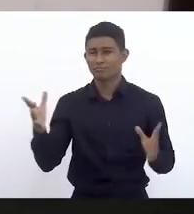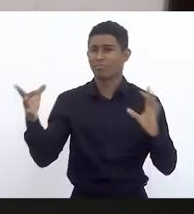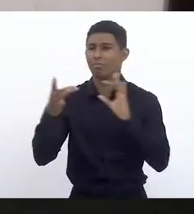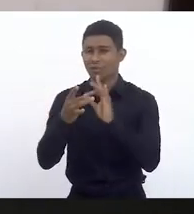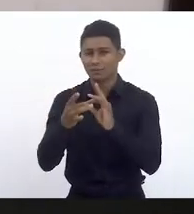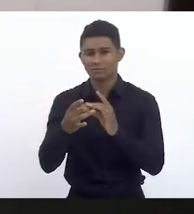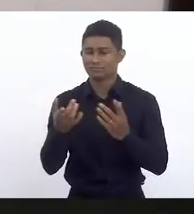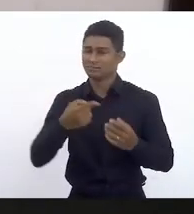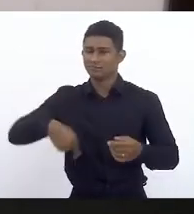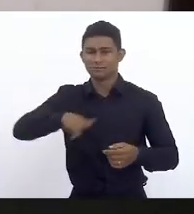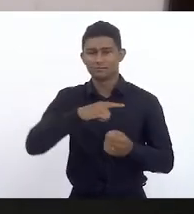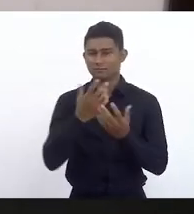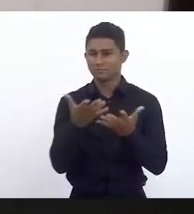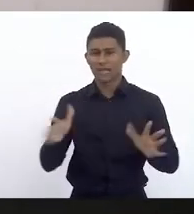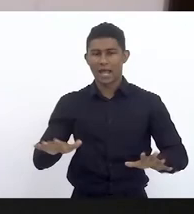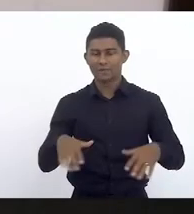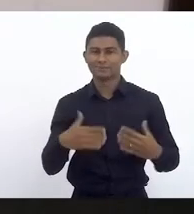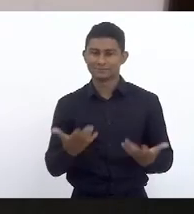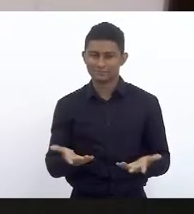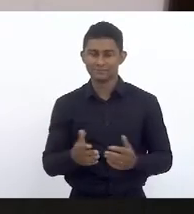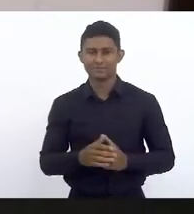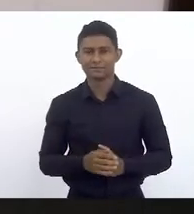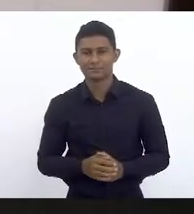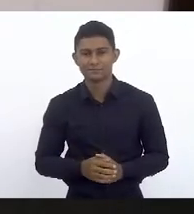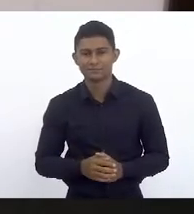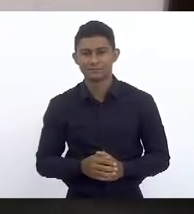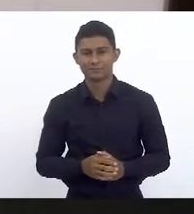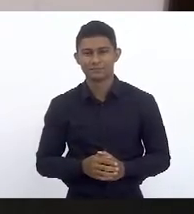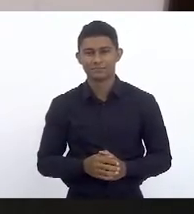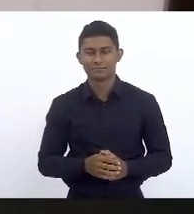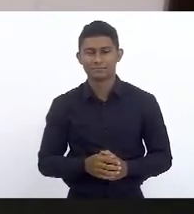acho que a tua questão